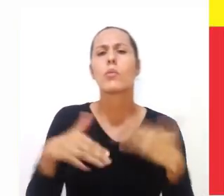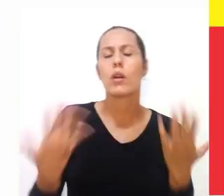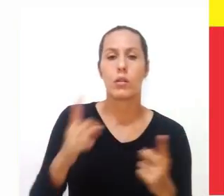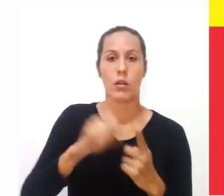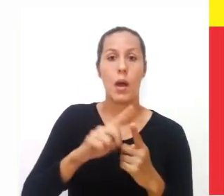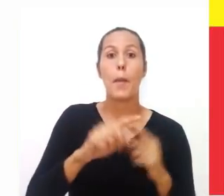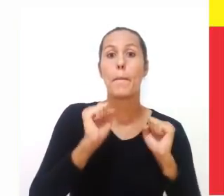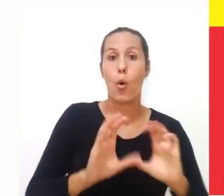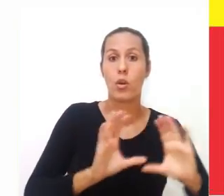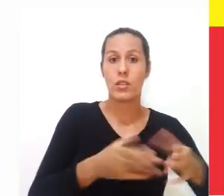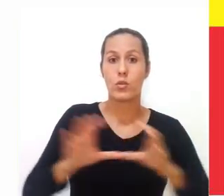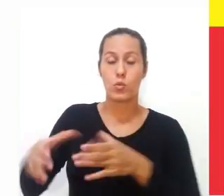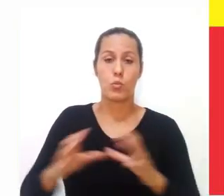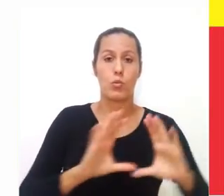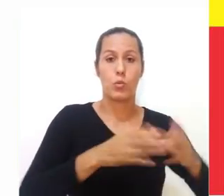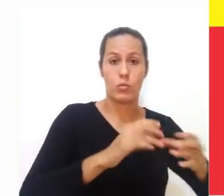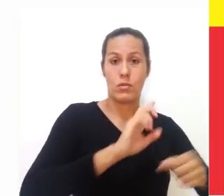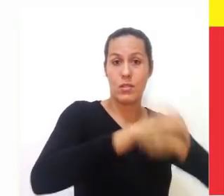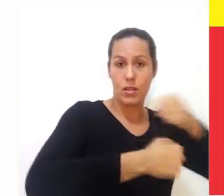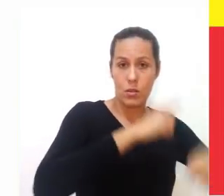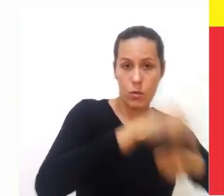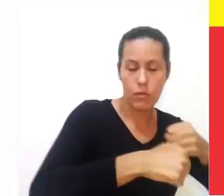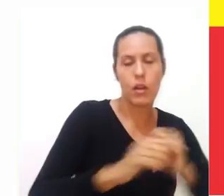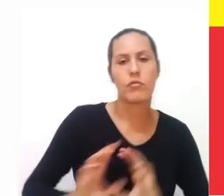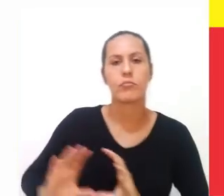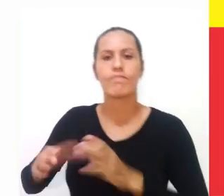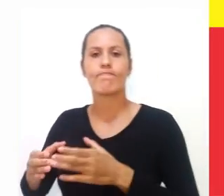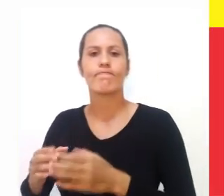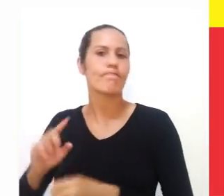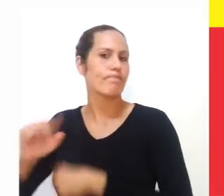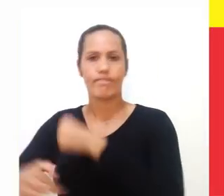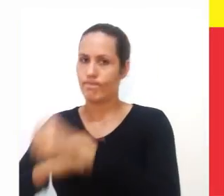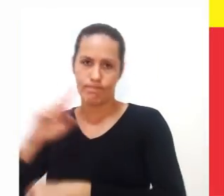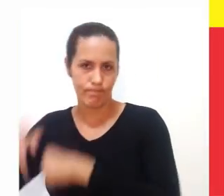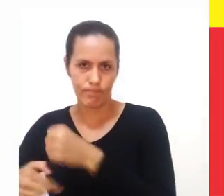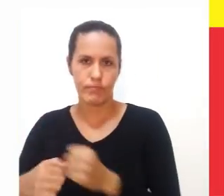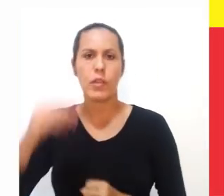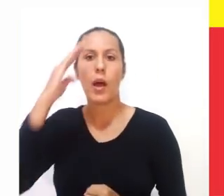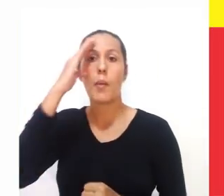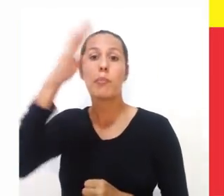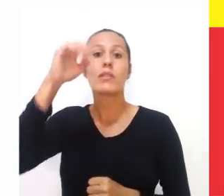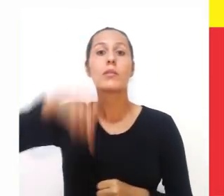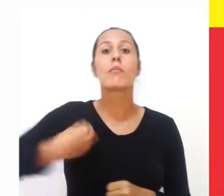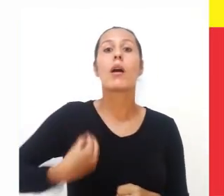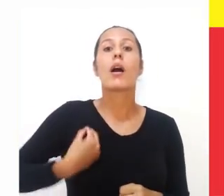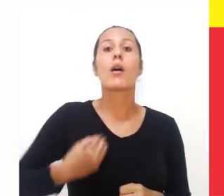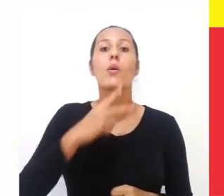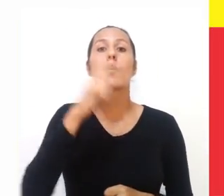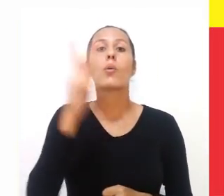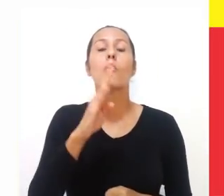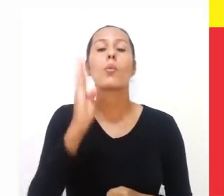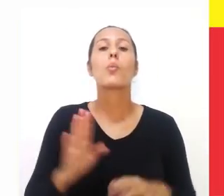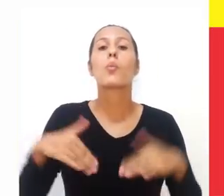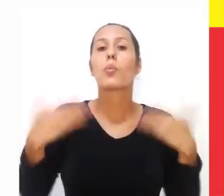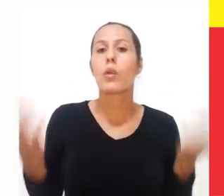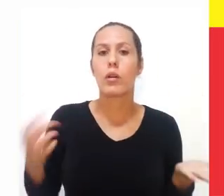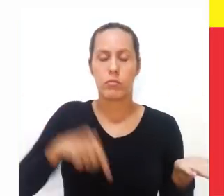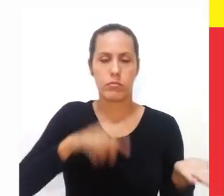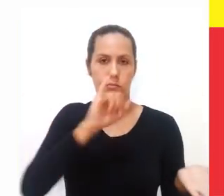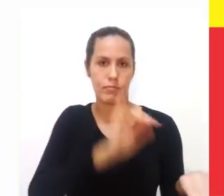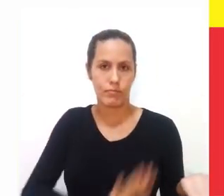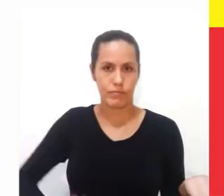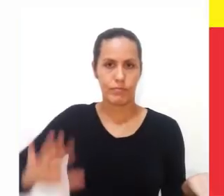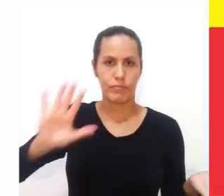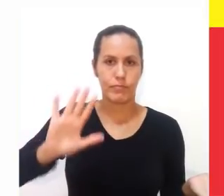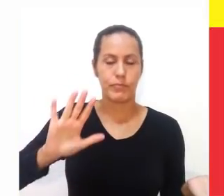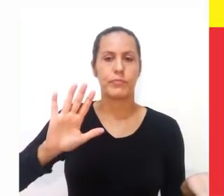ser renováveis ou não renováveis. Então, principais fontes de energia. Aí nós vemos aí as principais fontes de energia